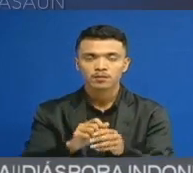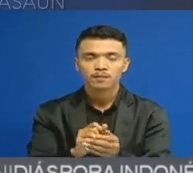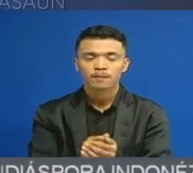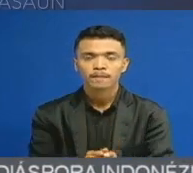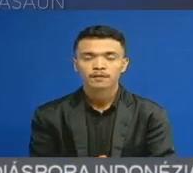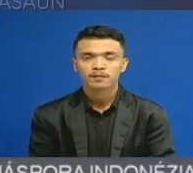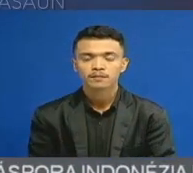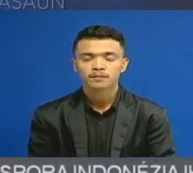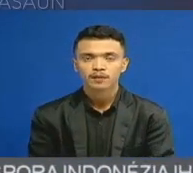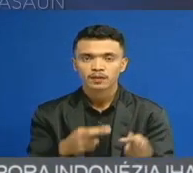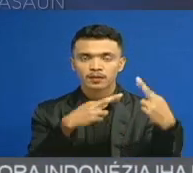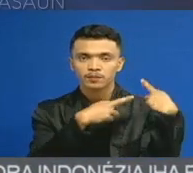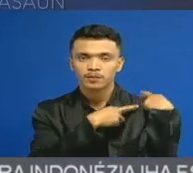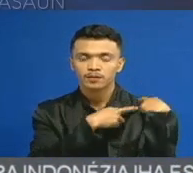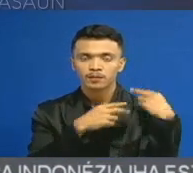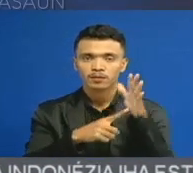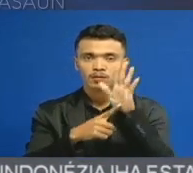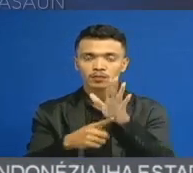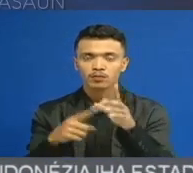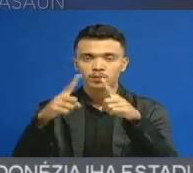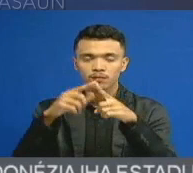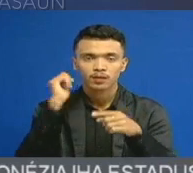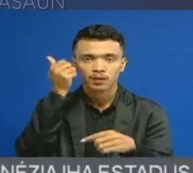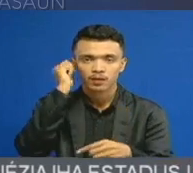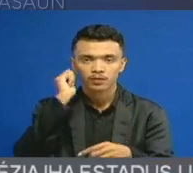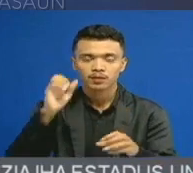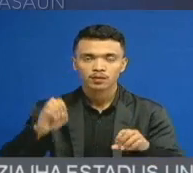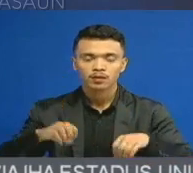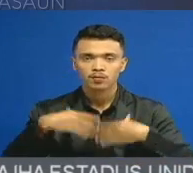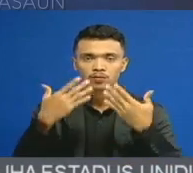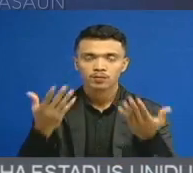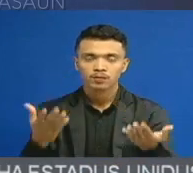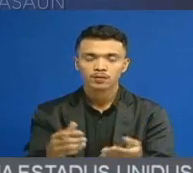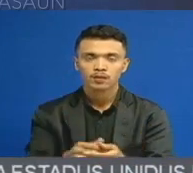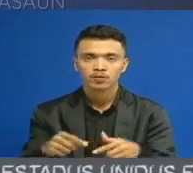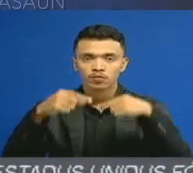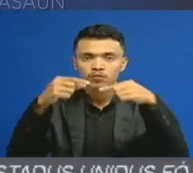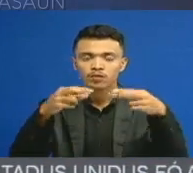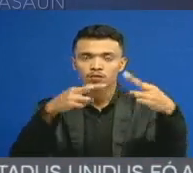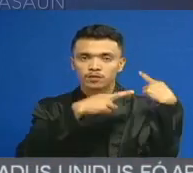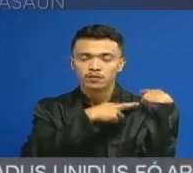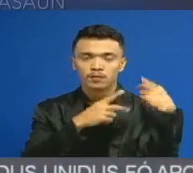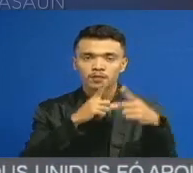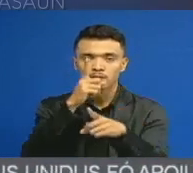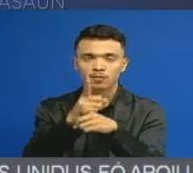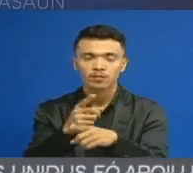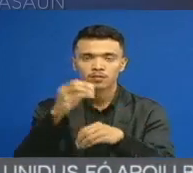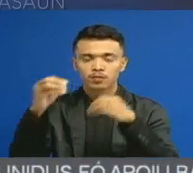e tem a posição, não é a tudo para a ASEAN, que a ASEAN fala a posição, é claro, quando a situação não é